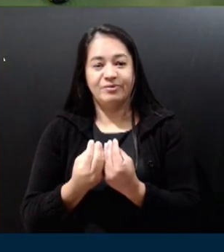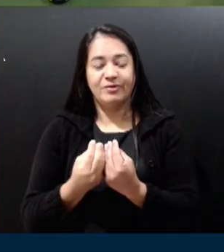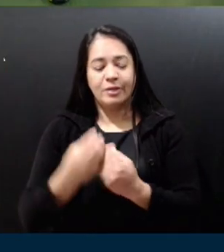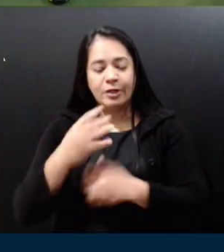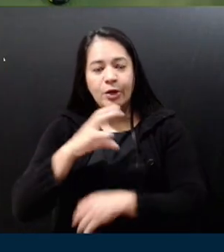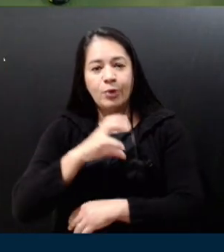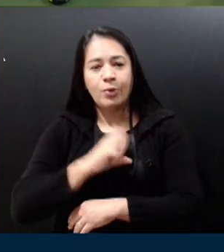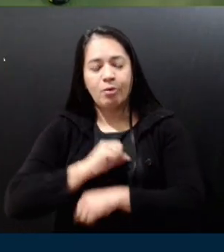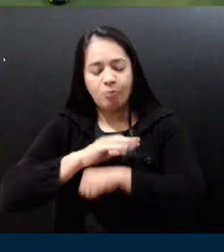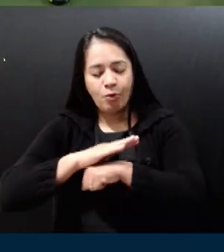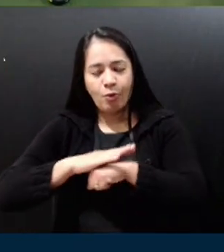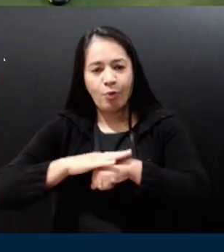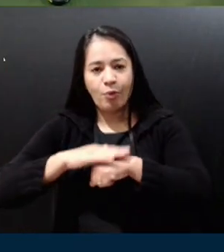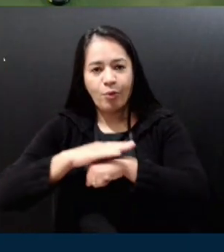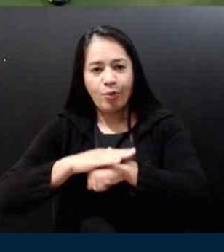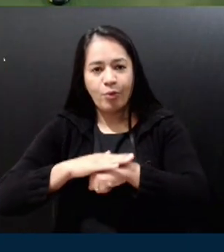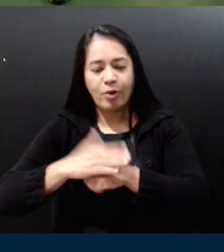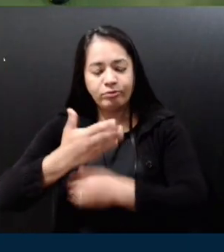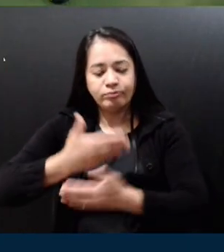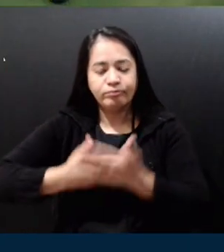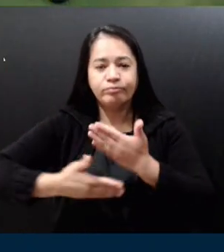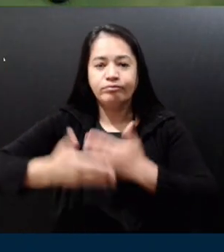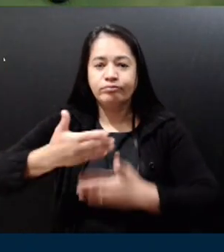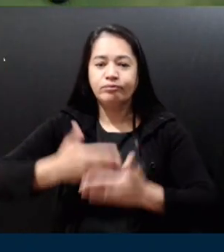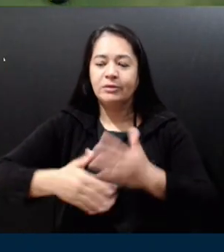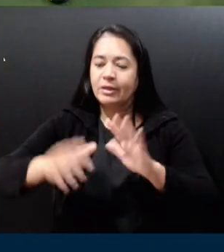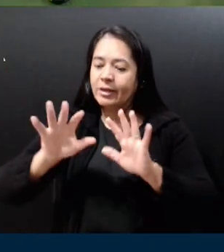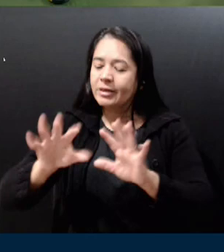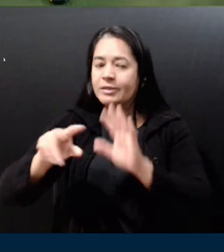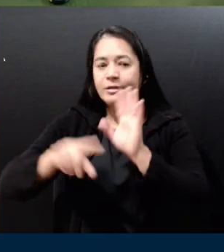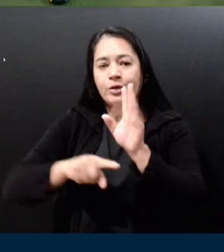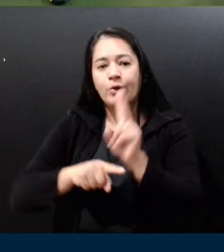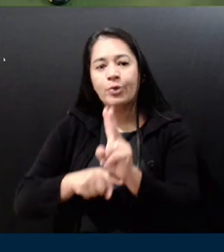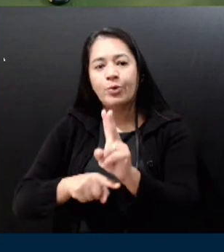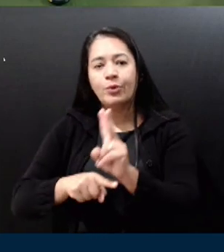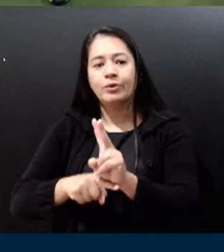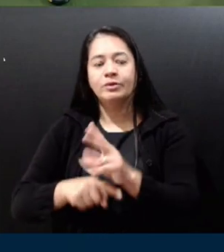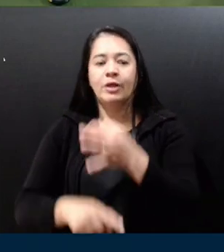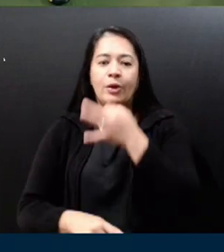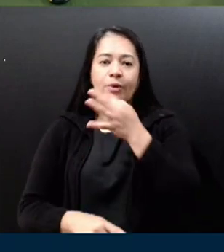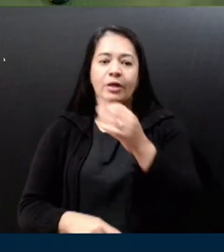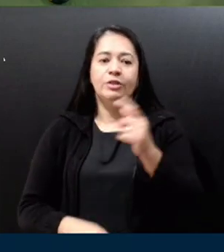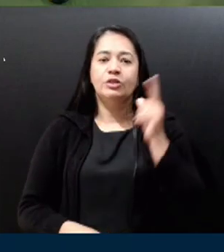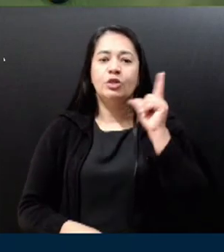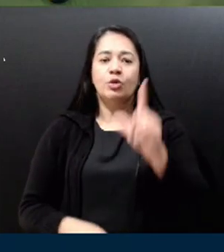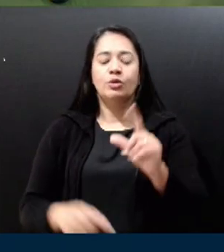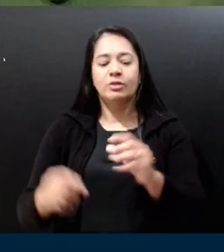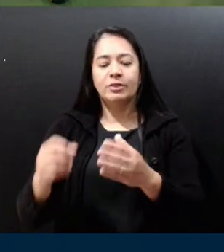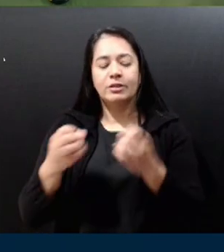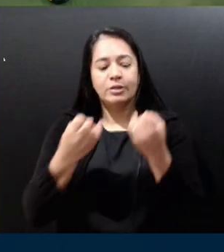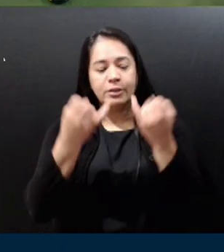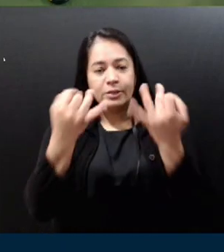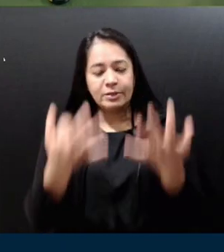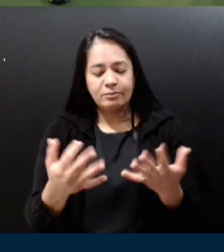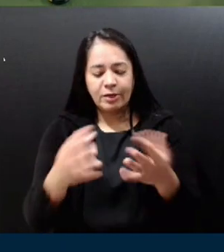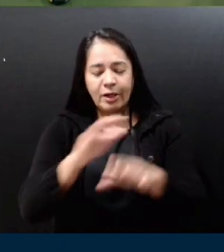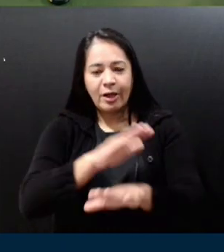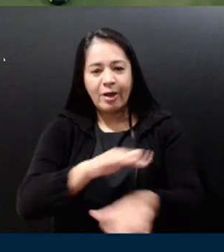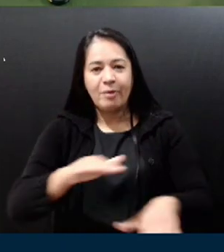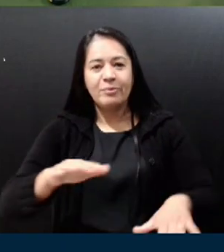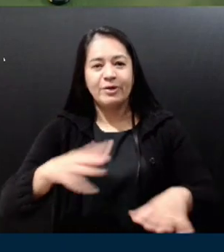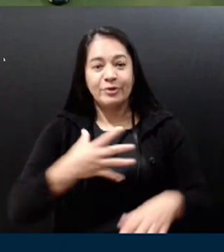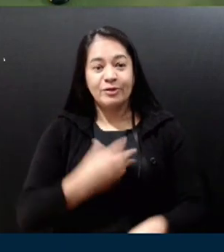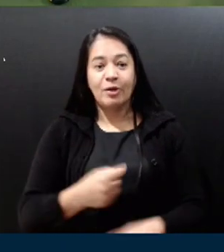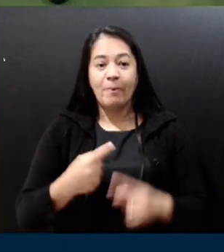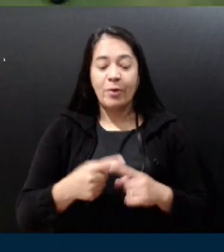são essas trocas, que é esse cuidado. E eu acho que poder trazer isso para os filhos vai dando, porque os filhos eles escutam